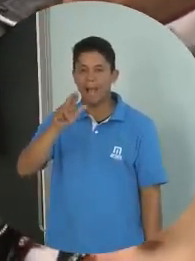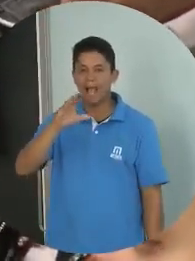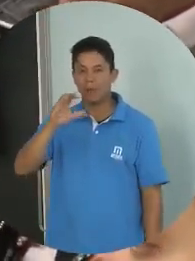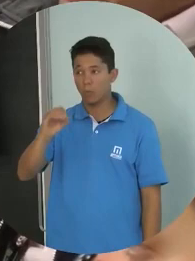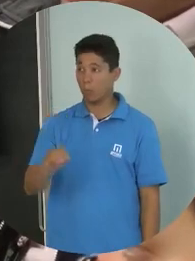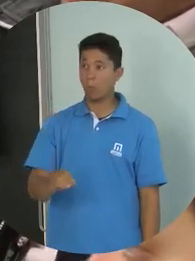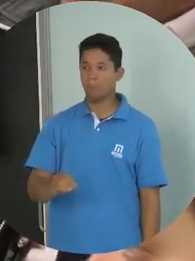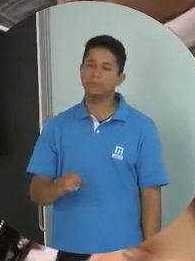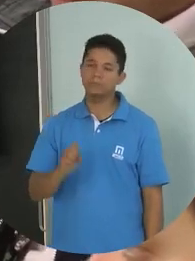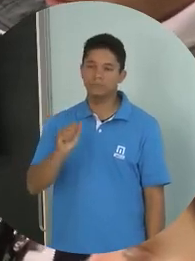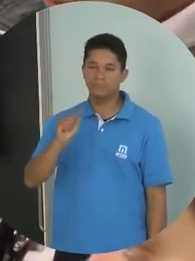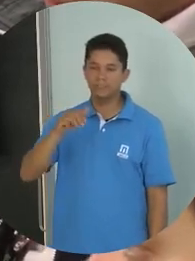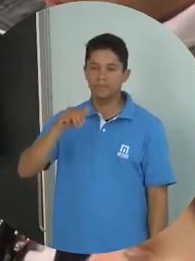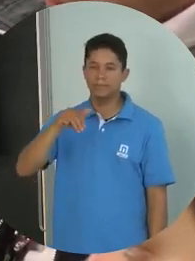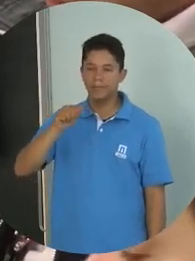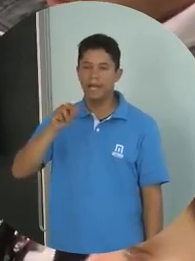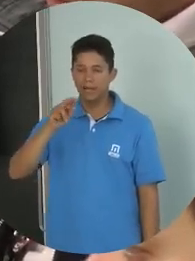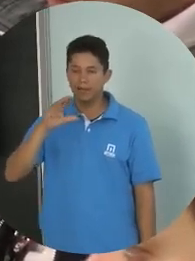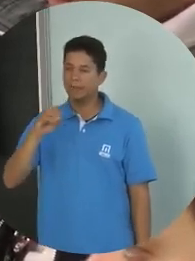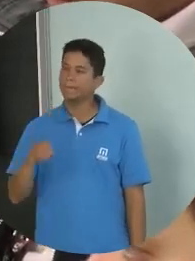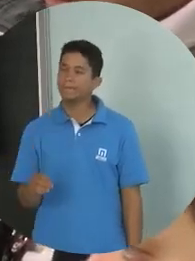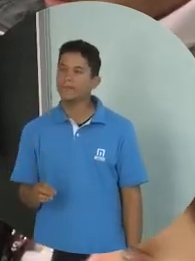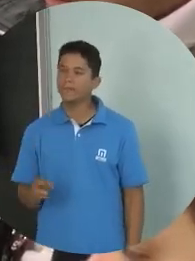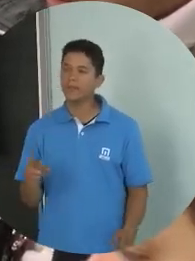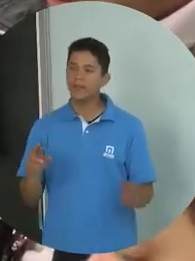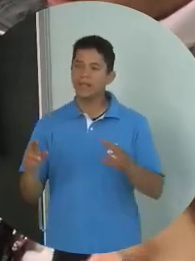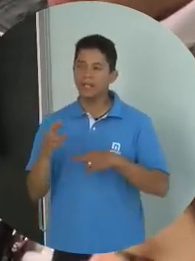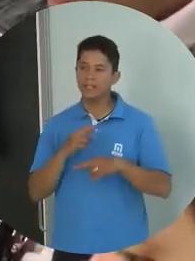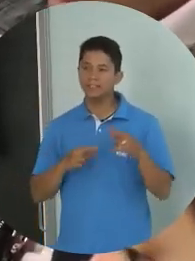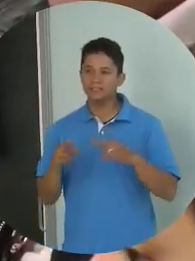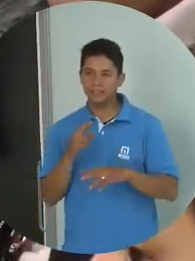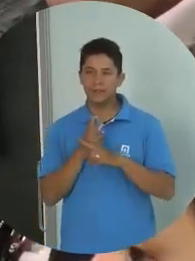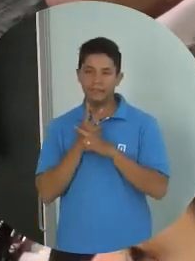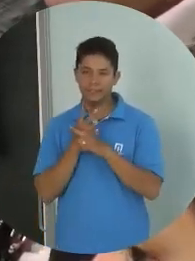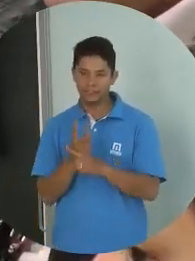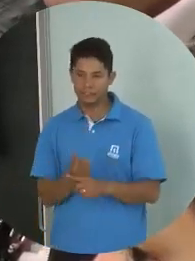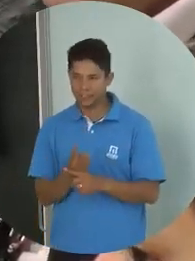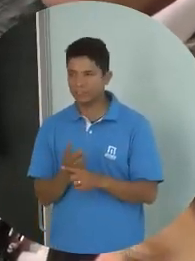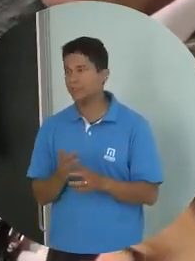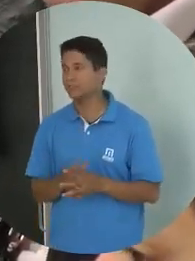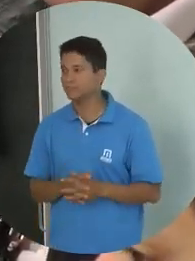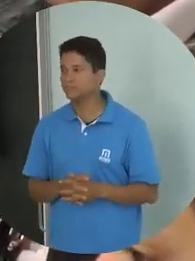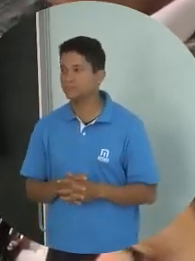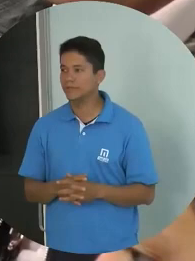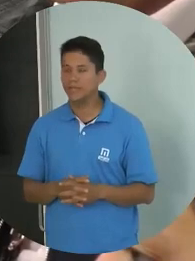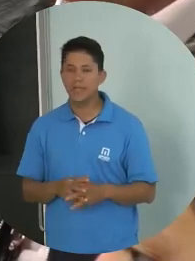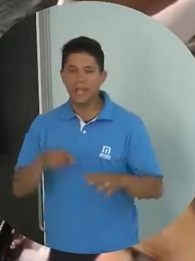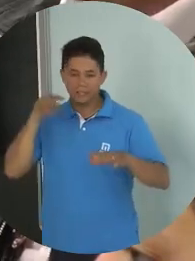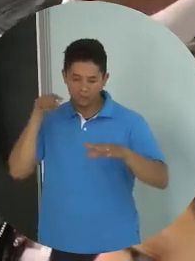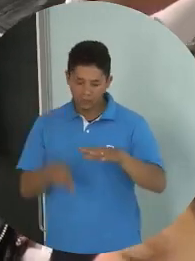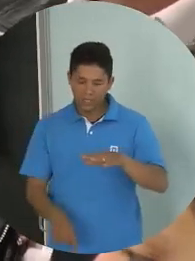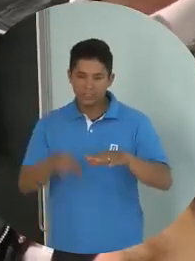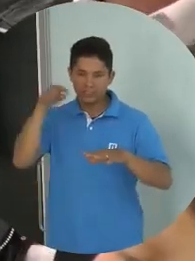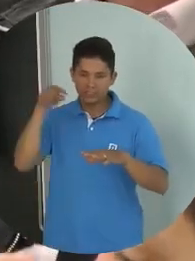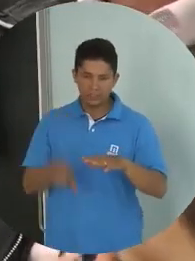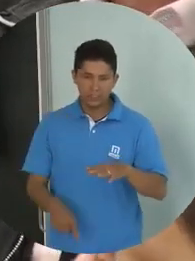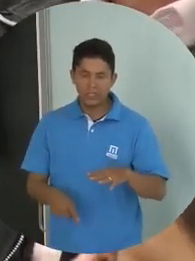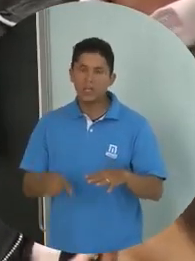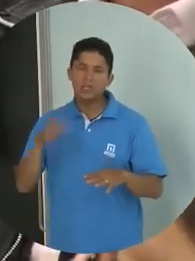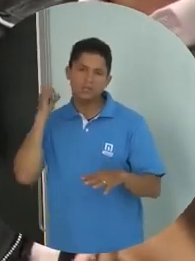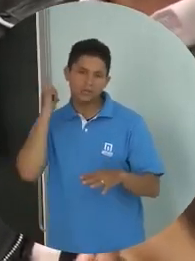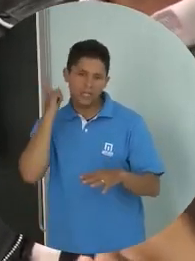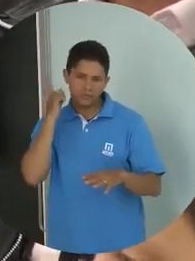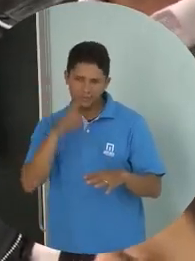apresentação. E em relação a investigações, as sondagens são suficientes para